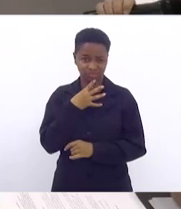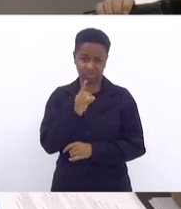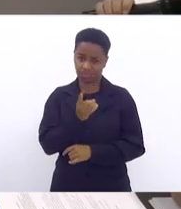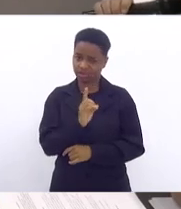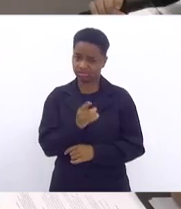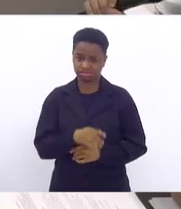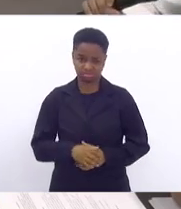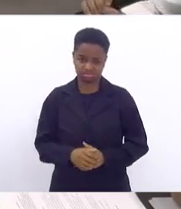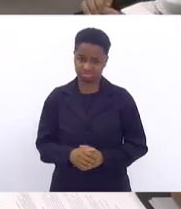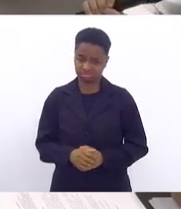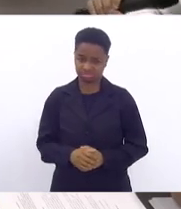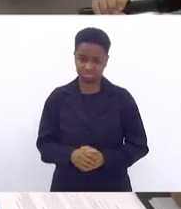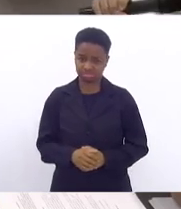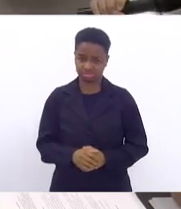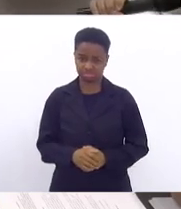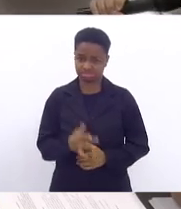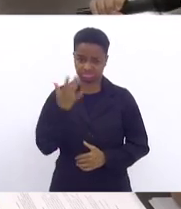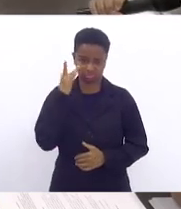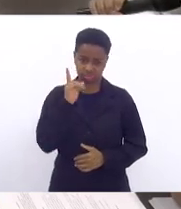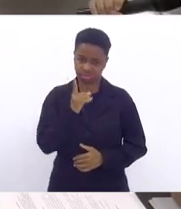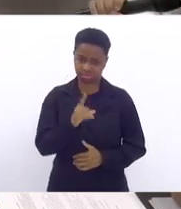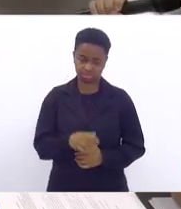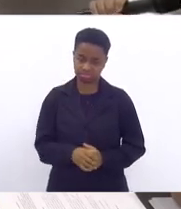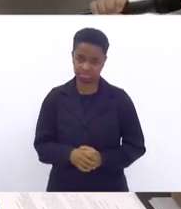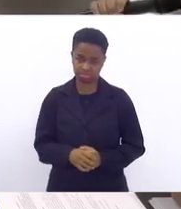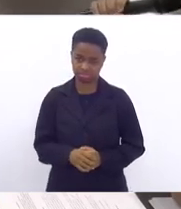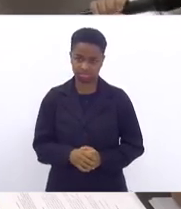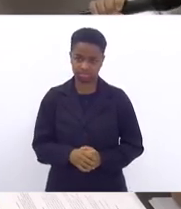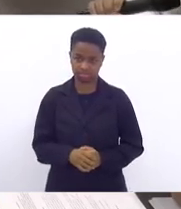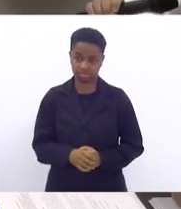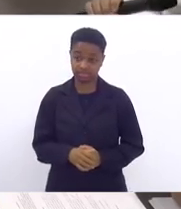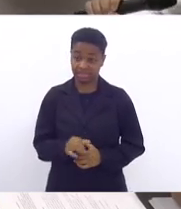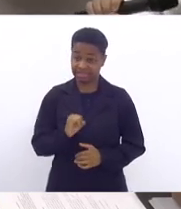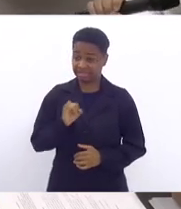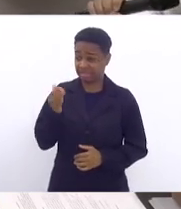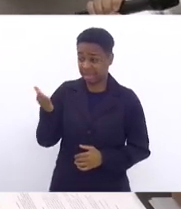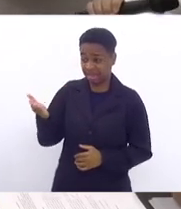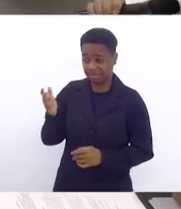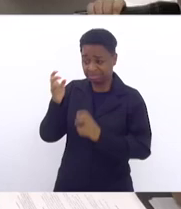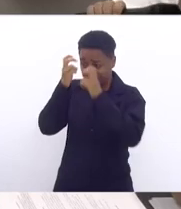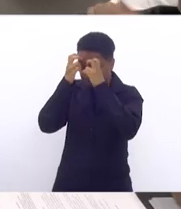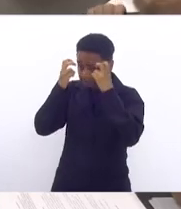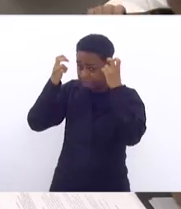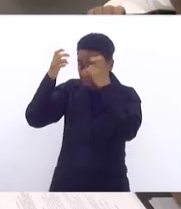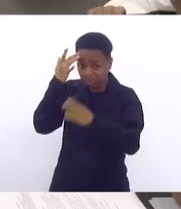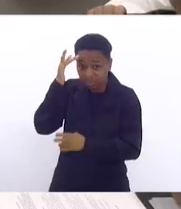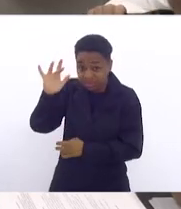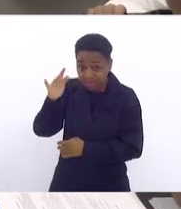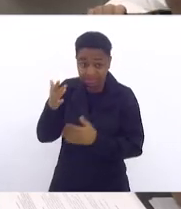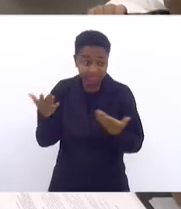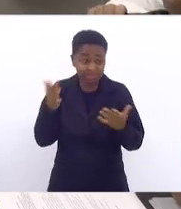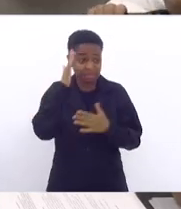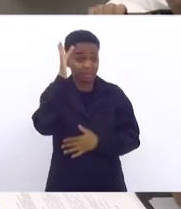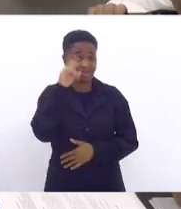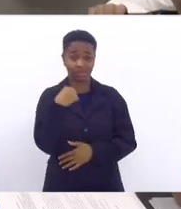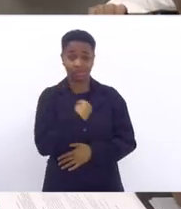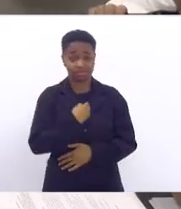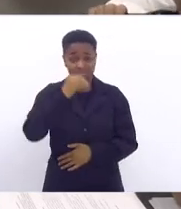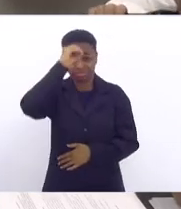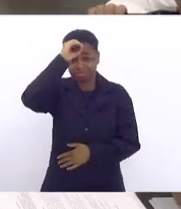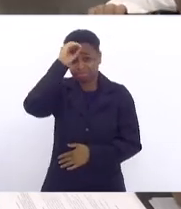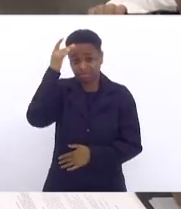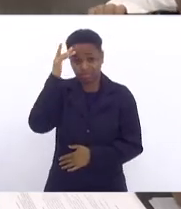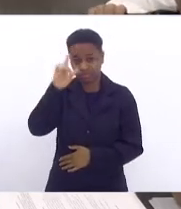conheço. Não sei. Se o nosso oráculo do ambiente não sabe, nós ninguém sabe o que é.